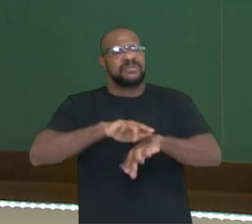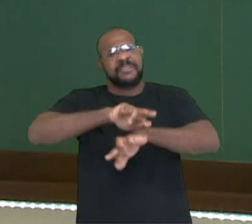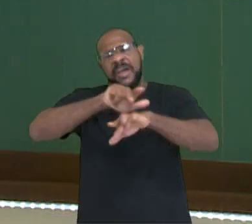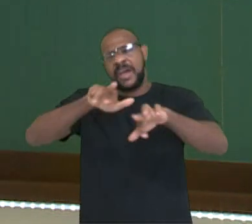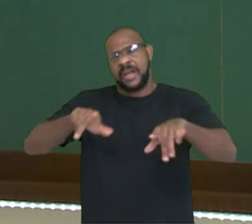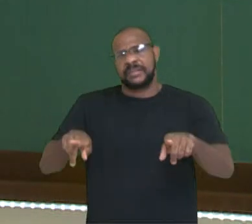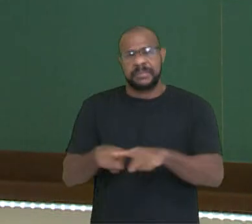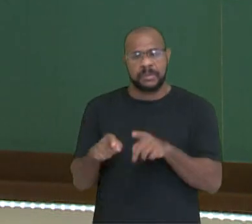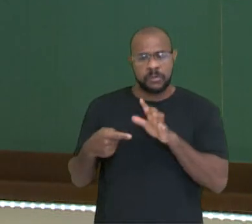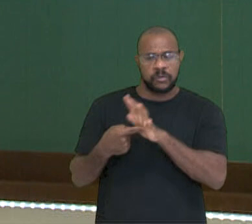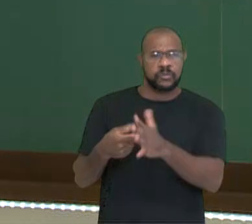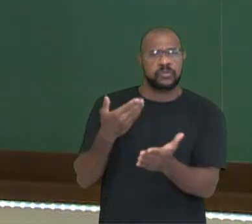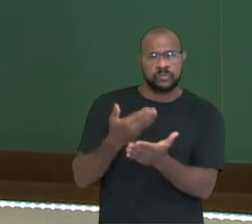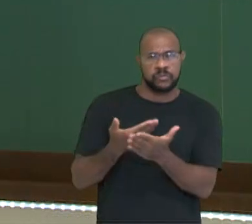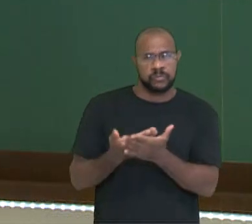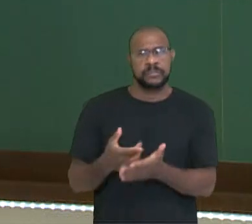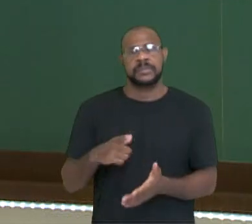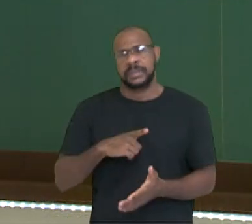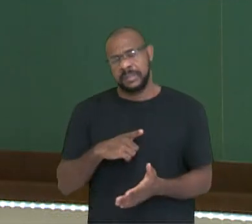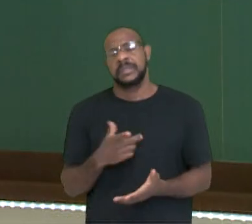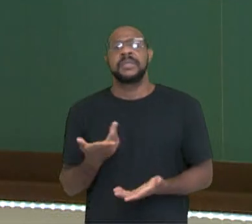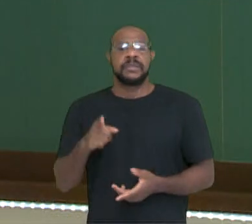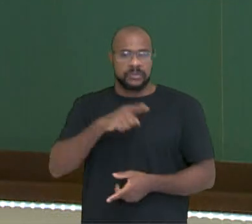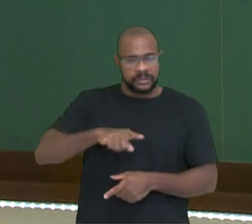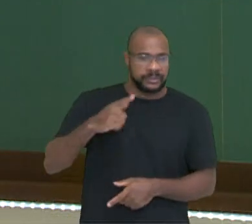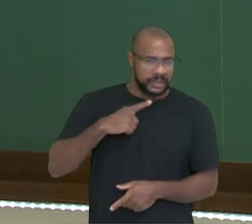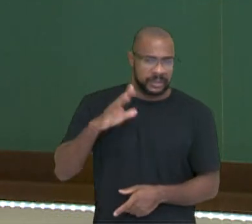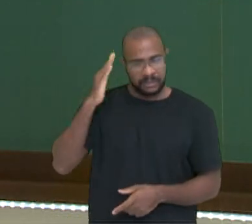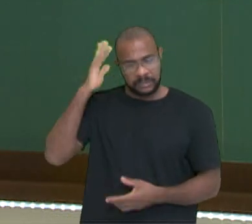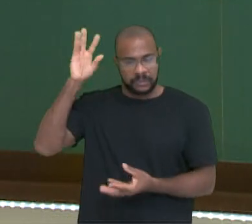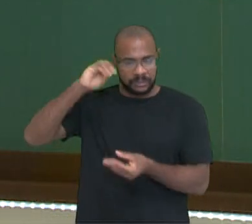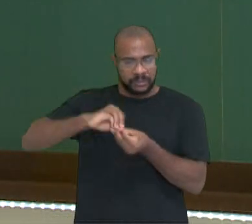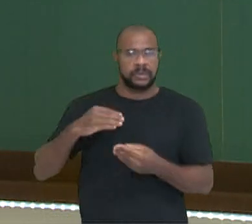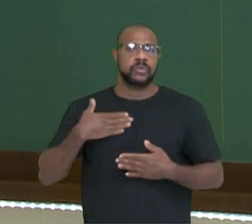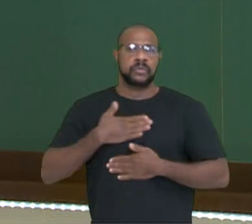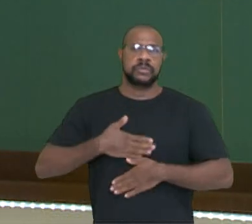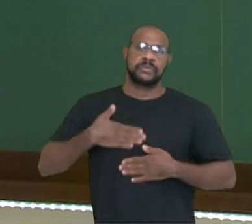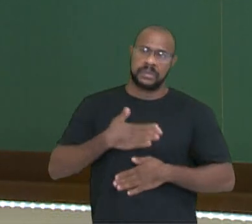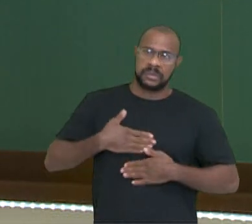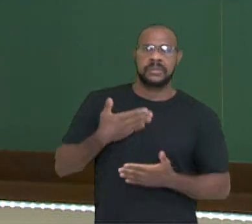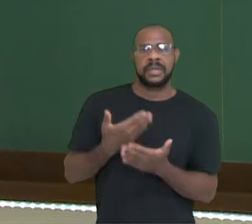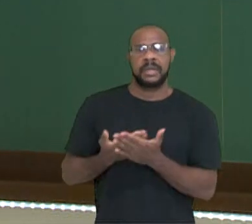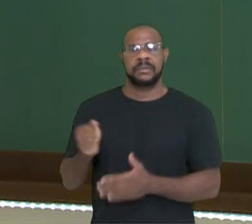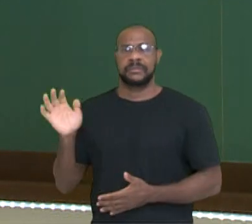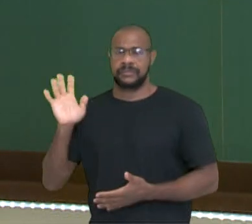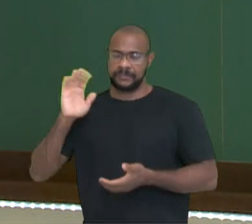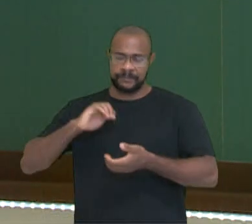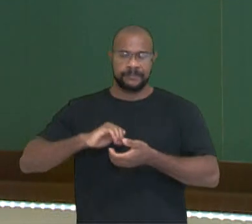estudos para vocês. Espero que vocês tenham compreendido, que tenham gostado da aula. Espero vocês na próxima.